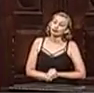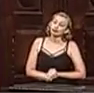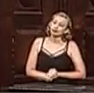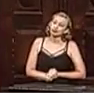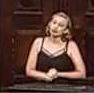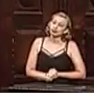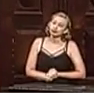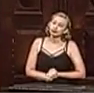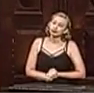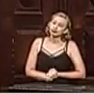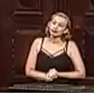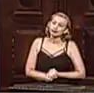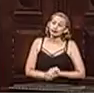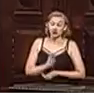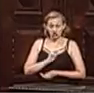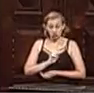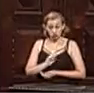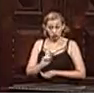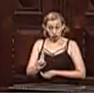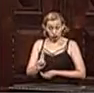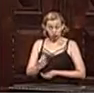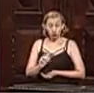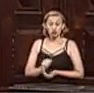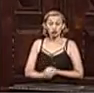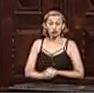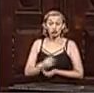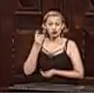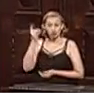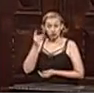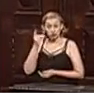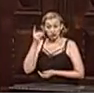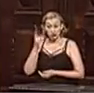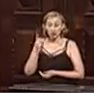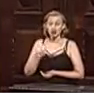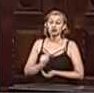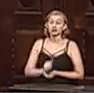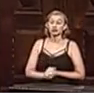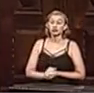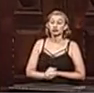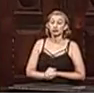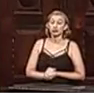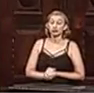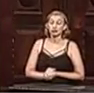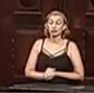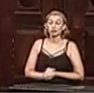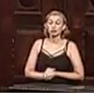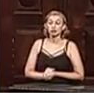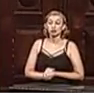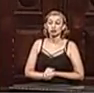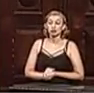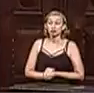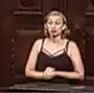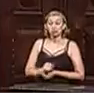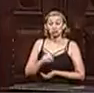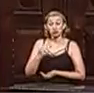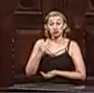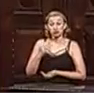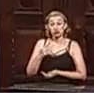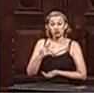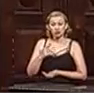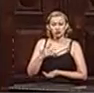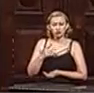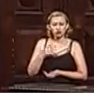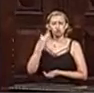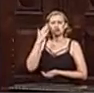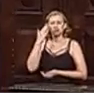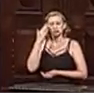Em resposta ao requerimento do então deputado federal, hoje nosso colega Paulo Ramos, tomou-se conhecimento que um juiz de vara,